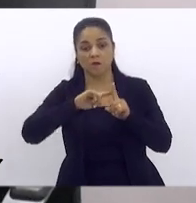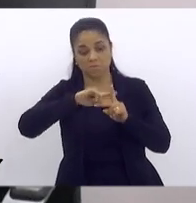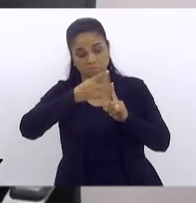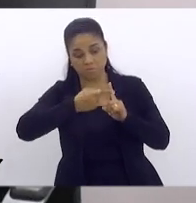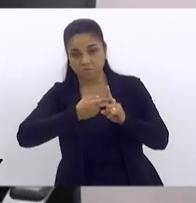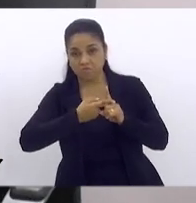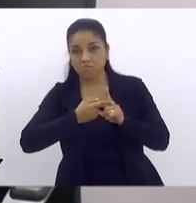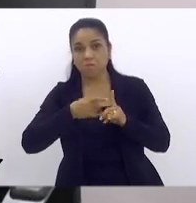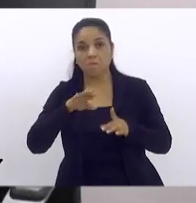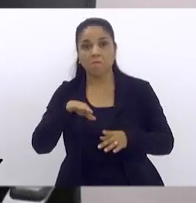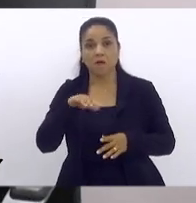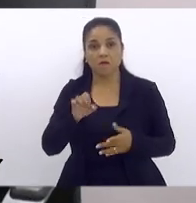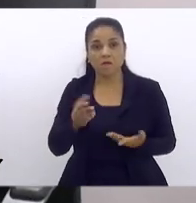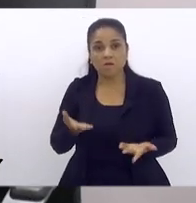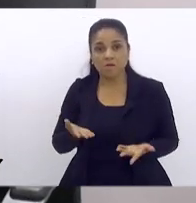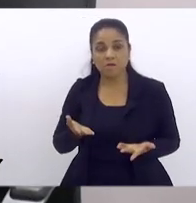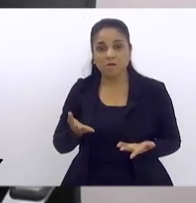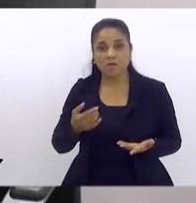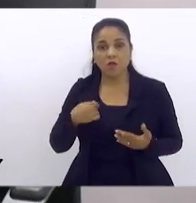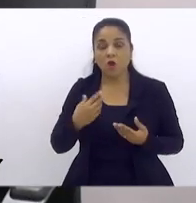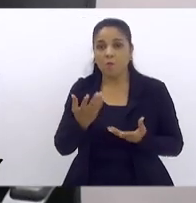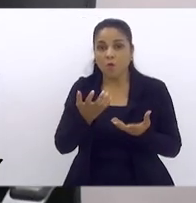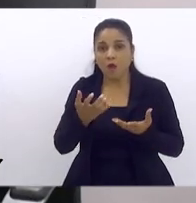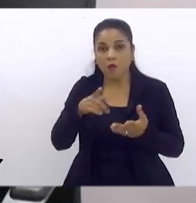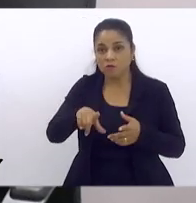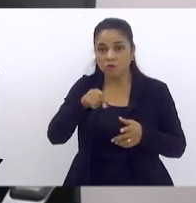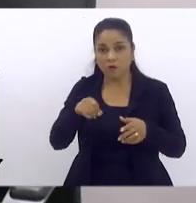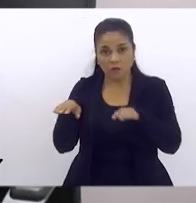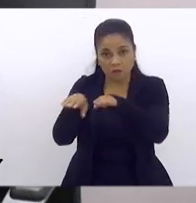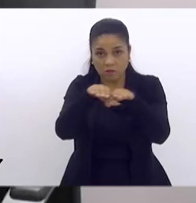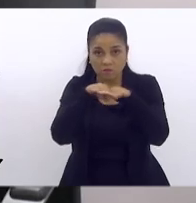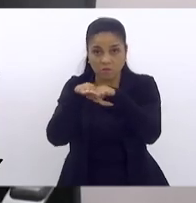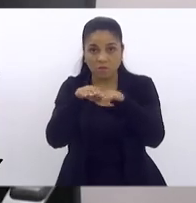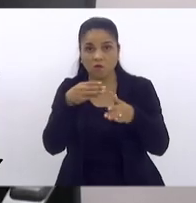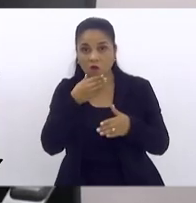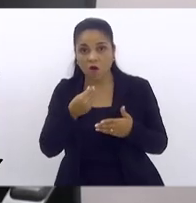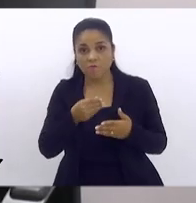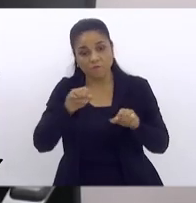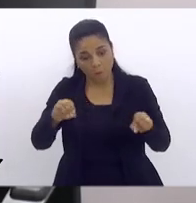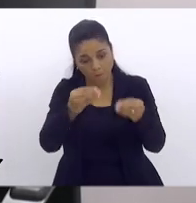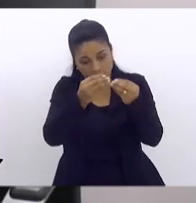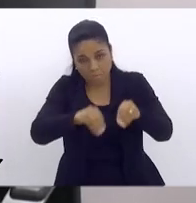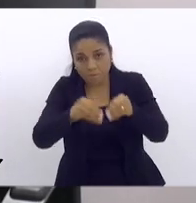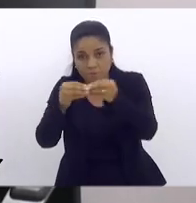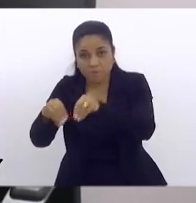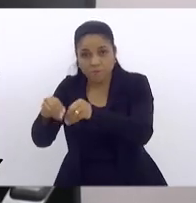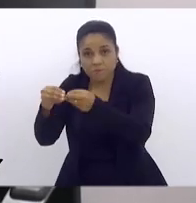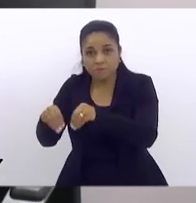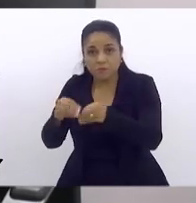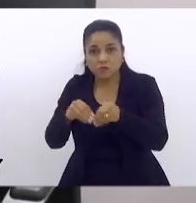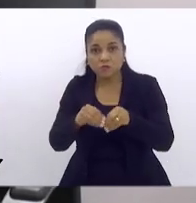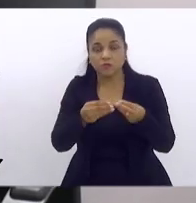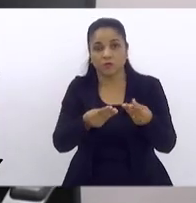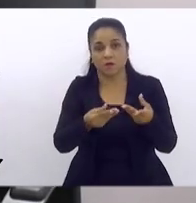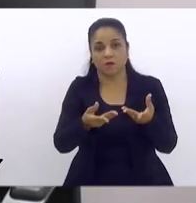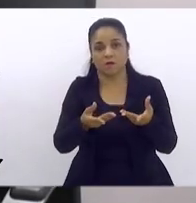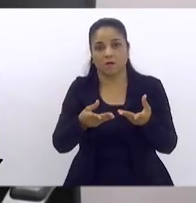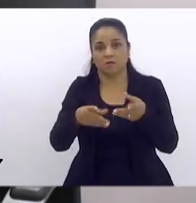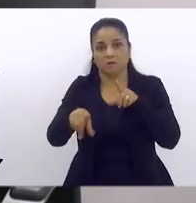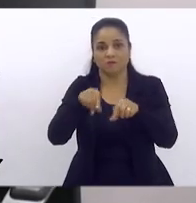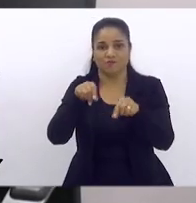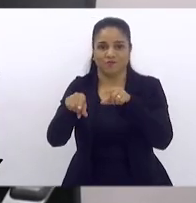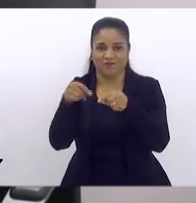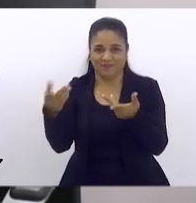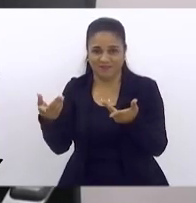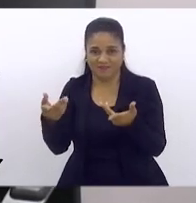que eu luto para ser tratada que nem um homem eu não tenho como lutar eu não posso fazer isso porque isso vai me prejudicar numa nessa seletiva nessa seleção foi que